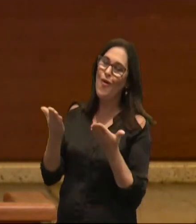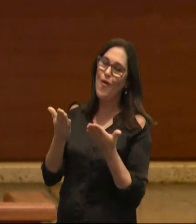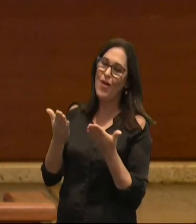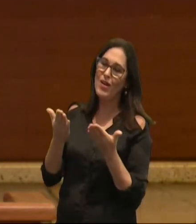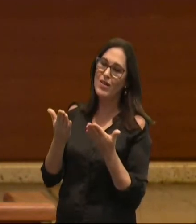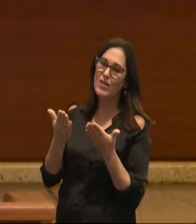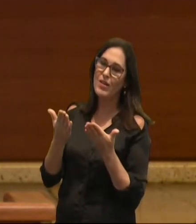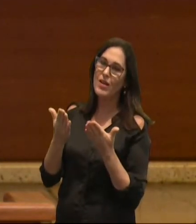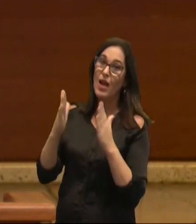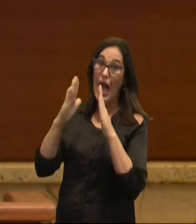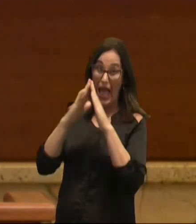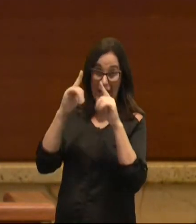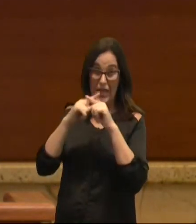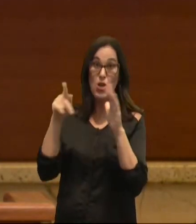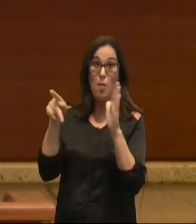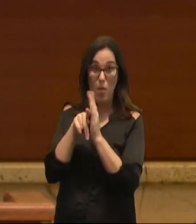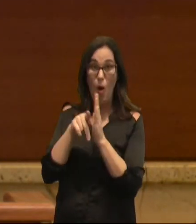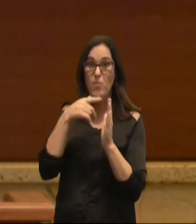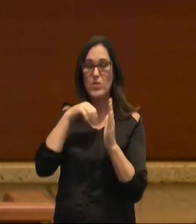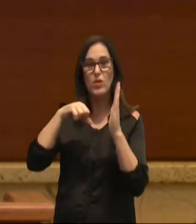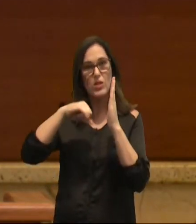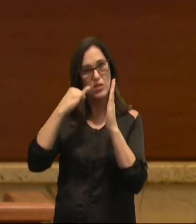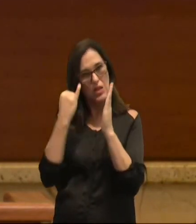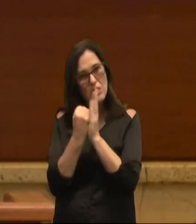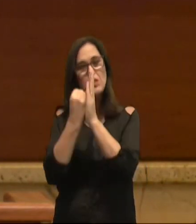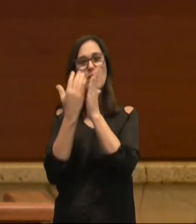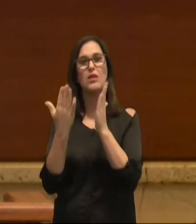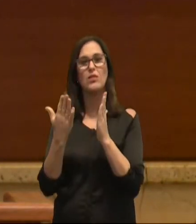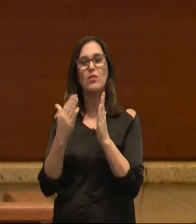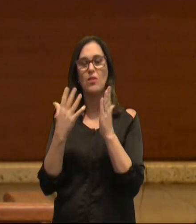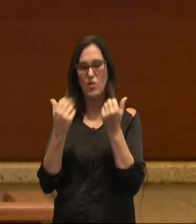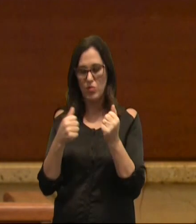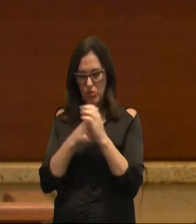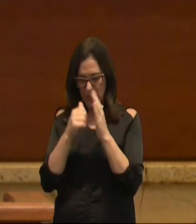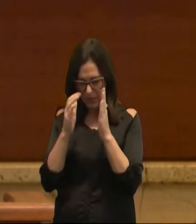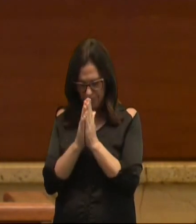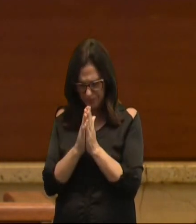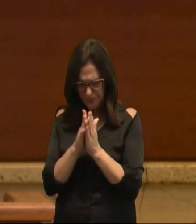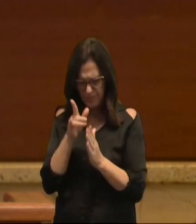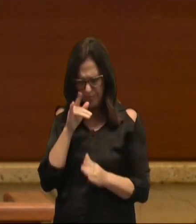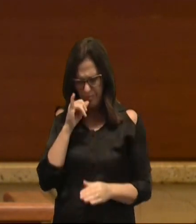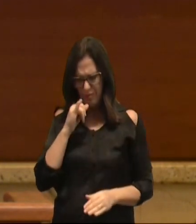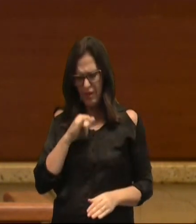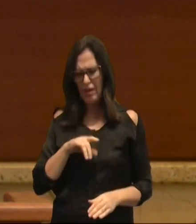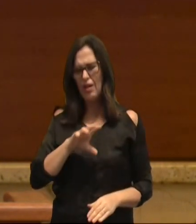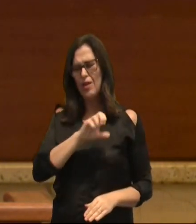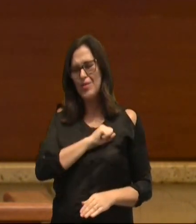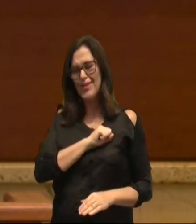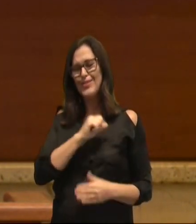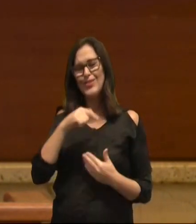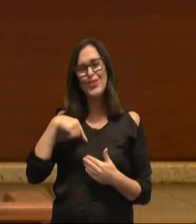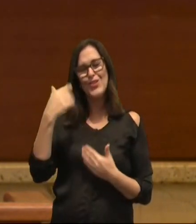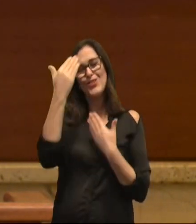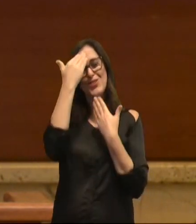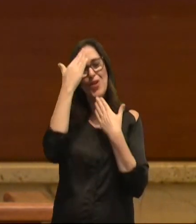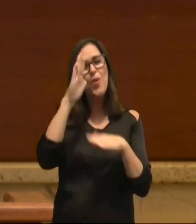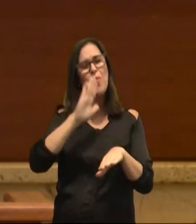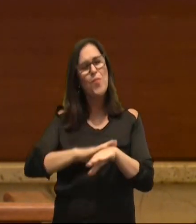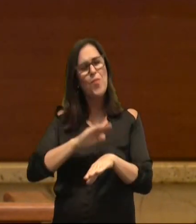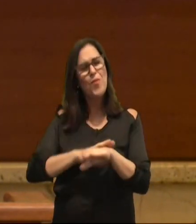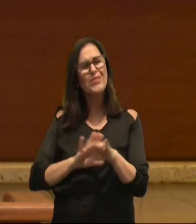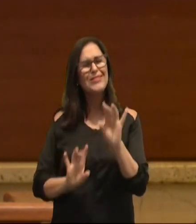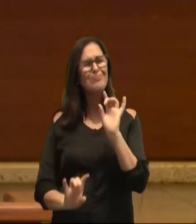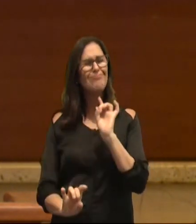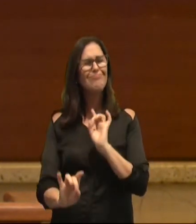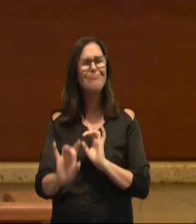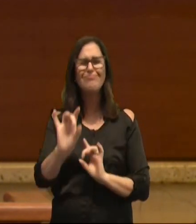a igreja do Senhor está intercedendo. Vamos orar. Pai querido, nós te agradecemos por este momento tão